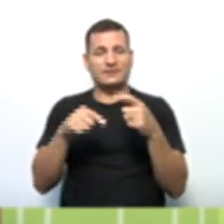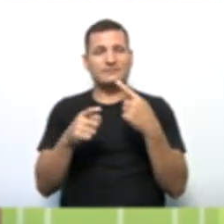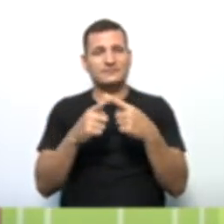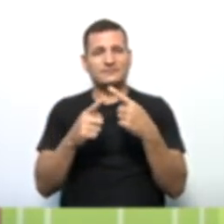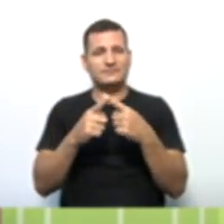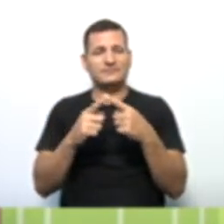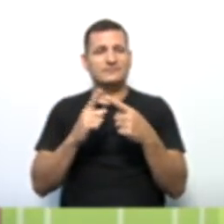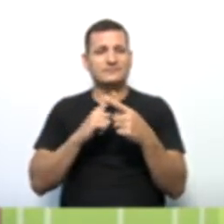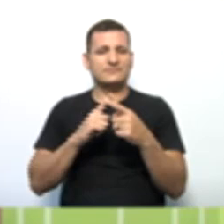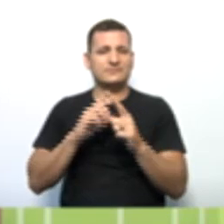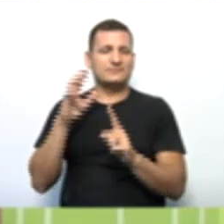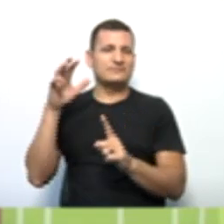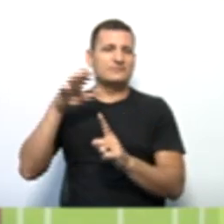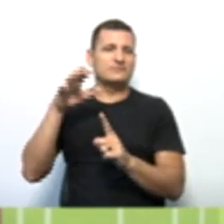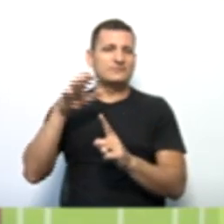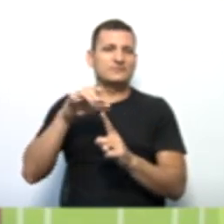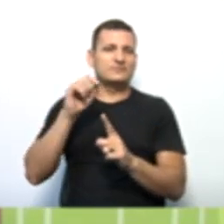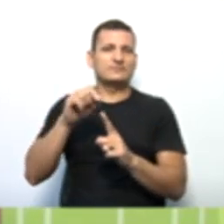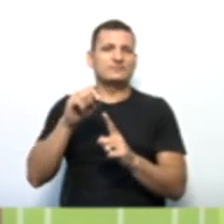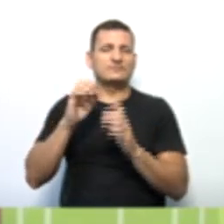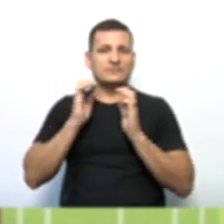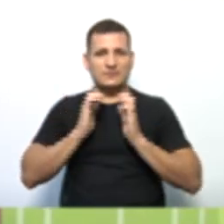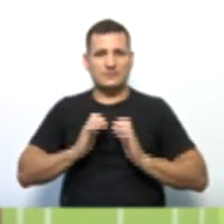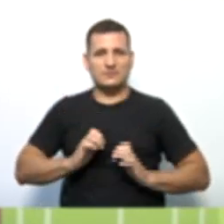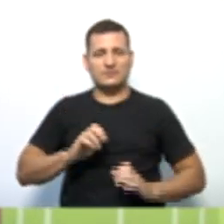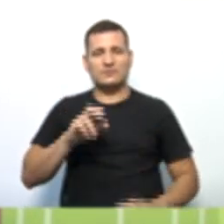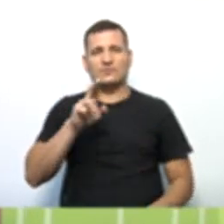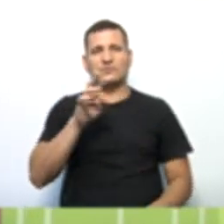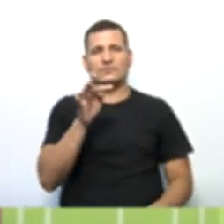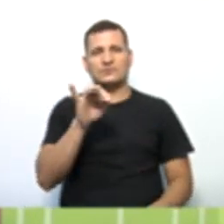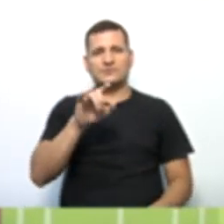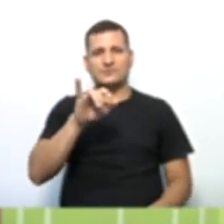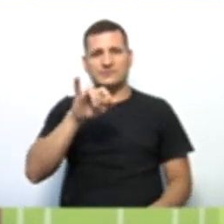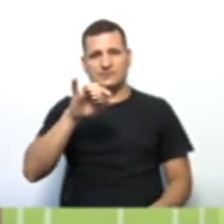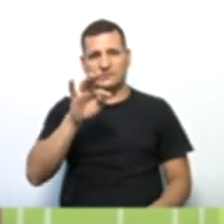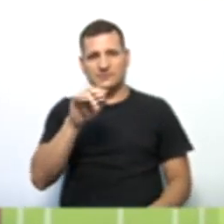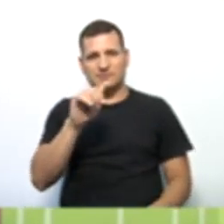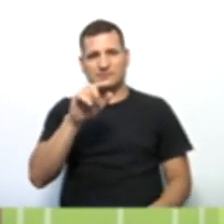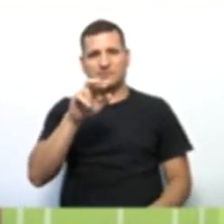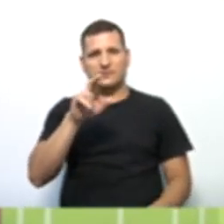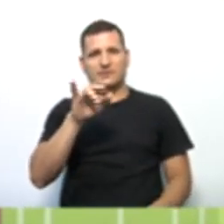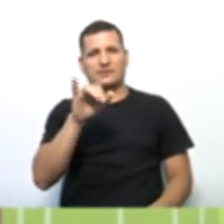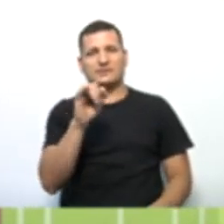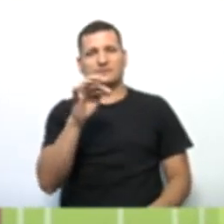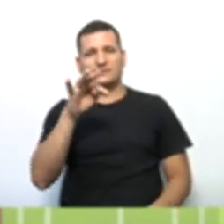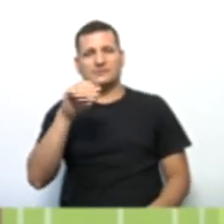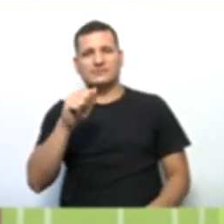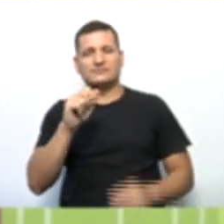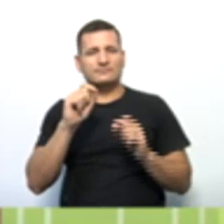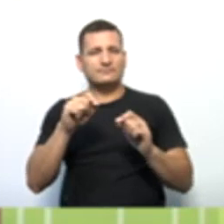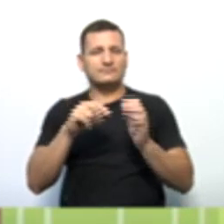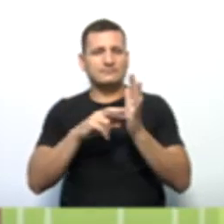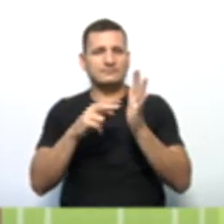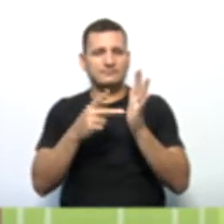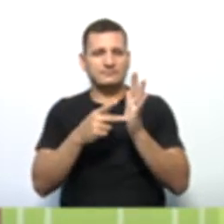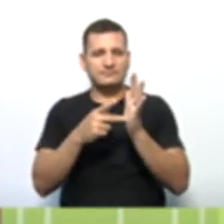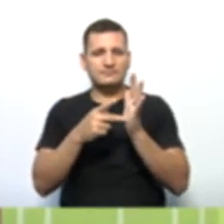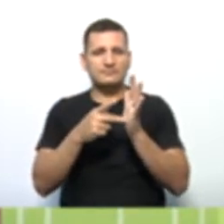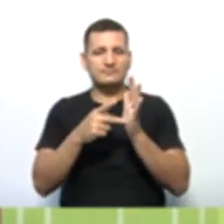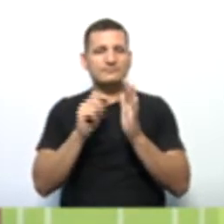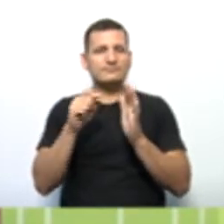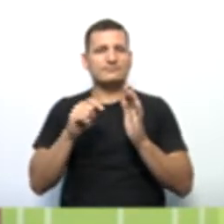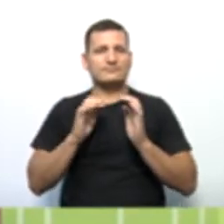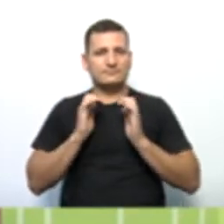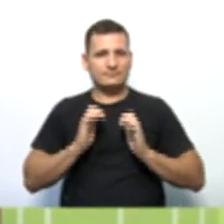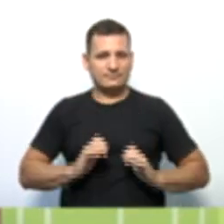grande influência da ética utilitarista. Qual é o fundamento da ética utilitarista? O que a ética utilitarista prega? O que é a